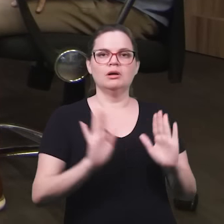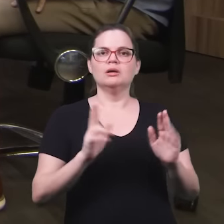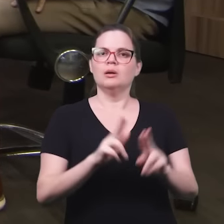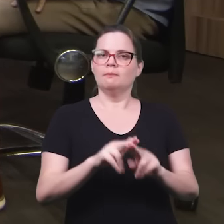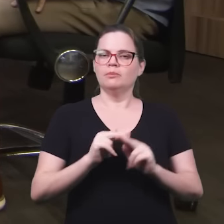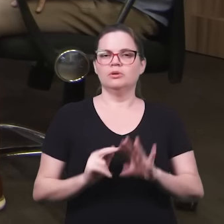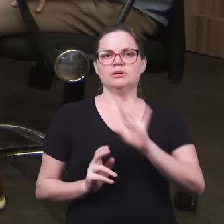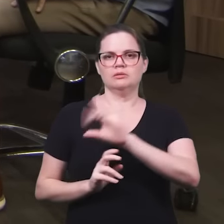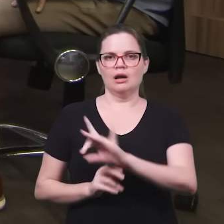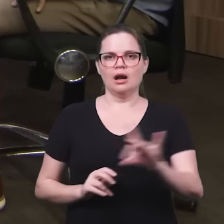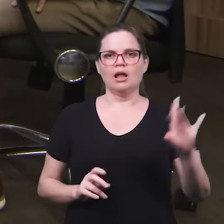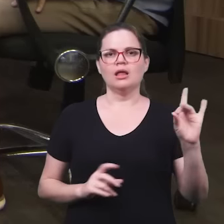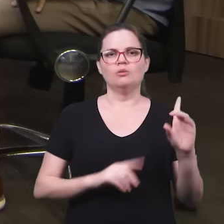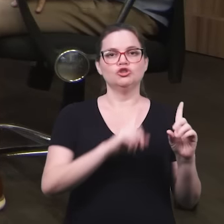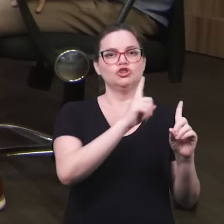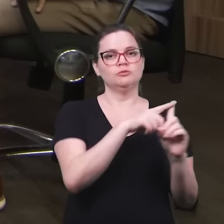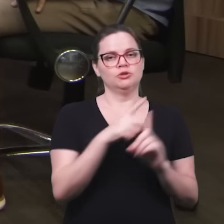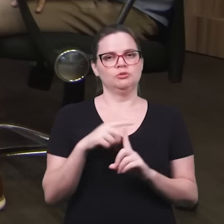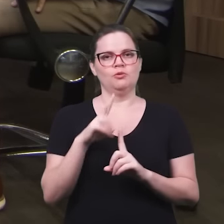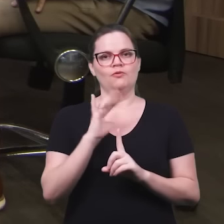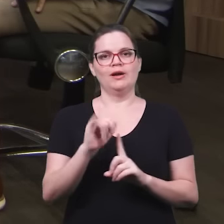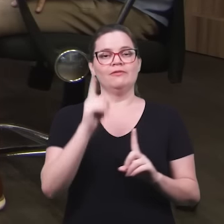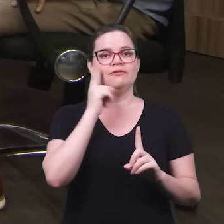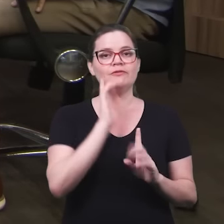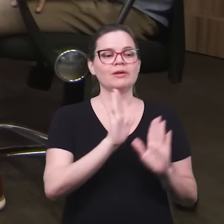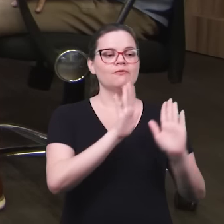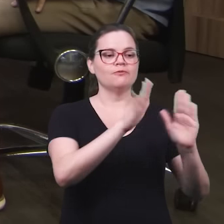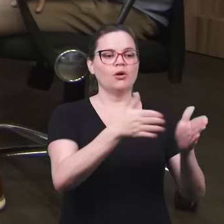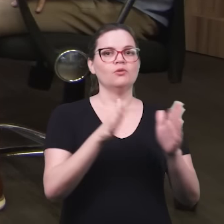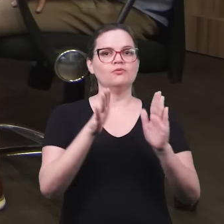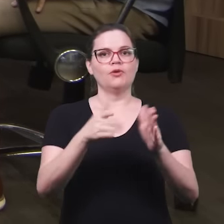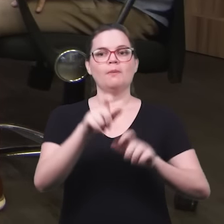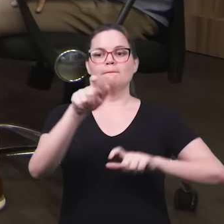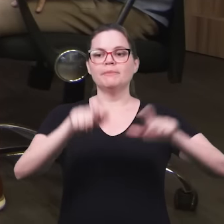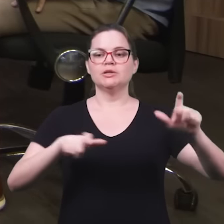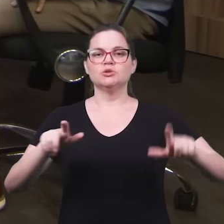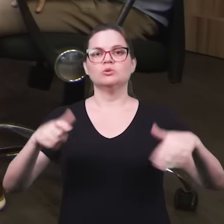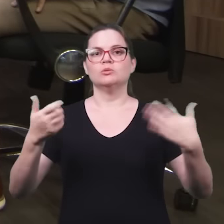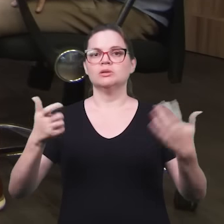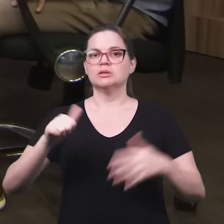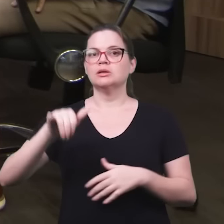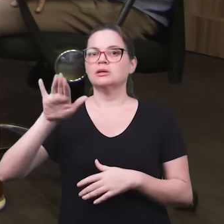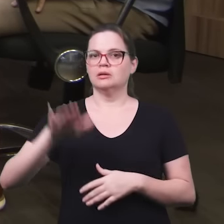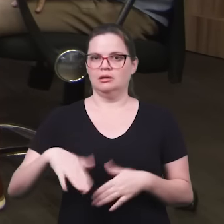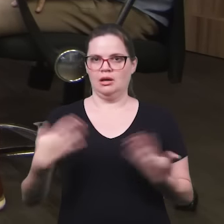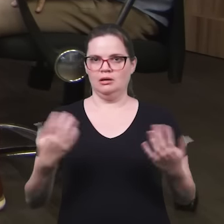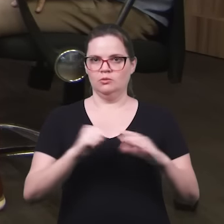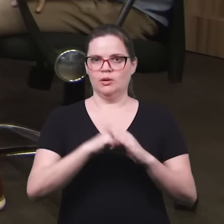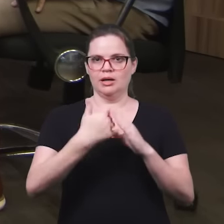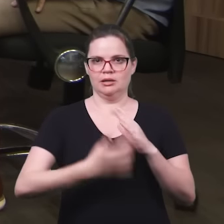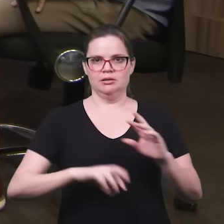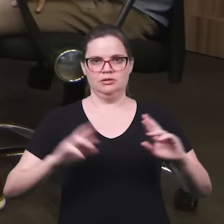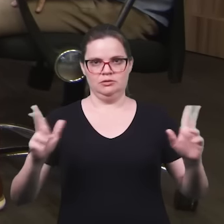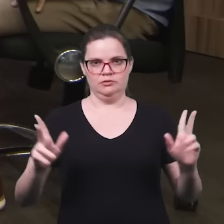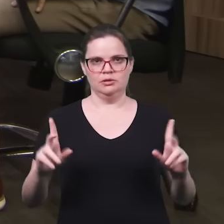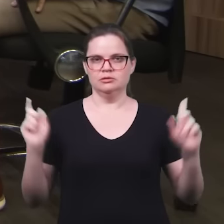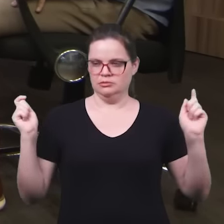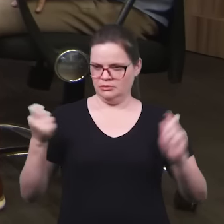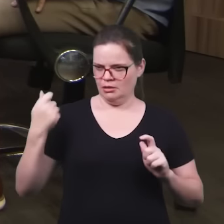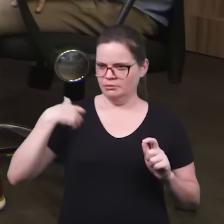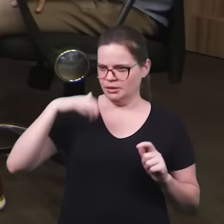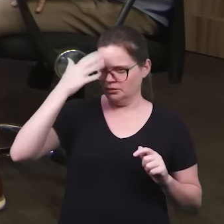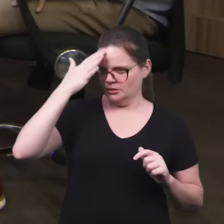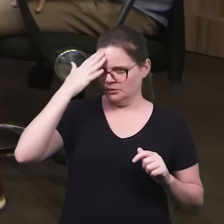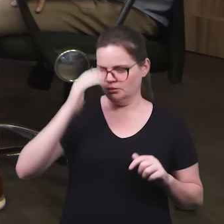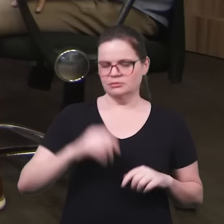cada rede vai favorecer para que você consiga atender uma audiência específica. Não sei se foi claro. Foi. Se precisar, eu